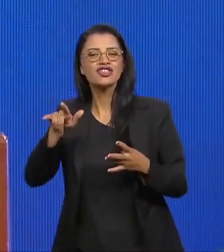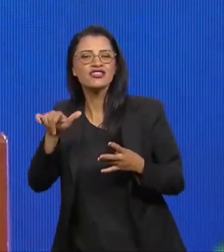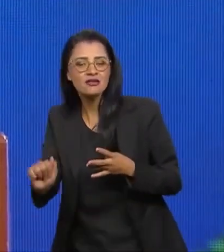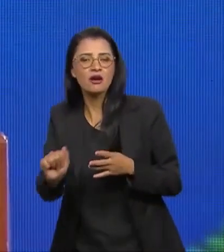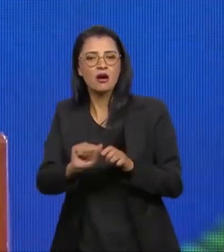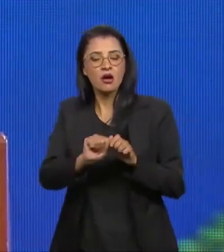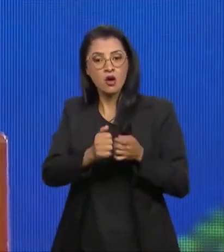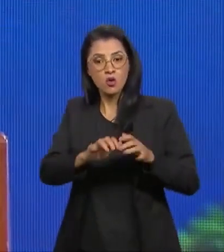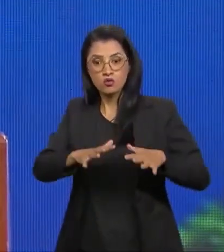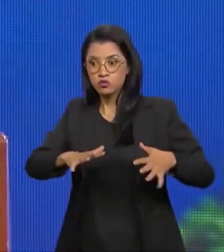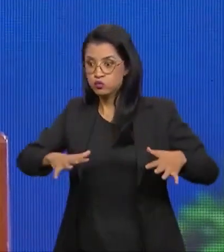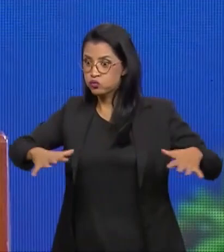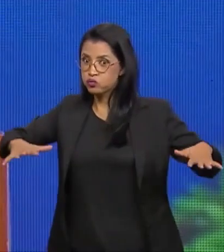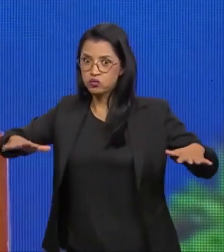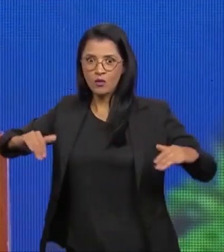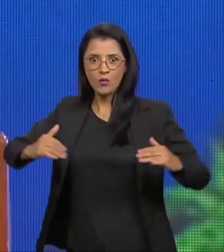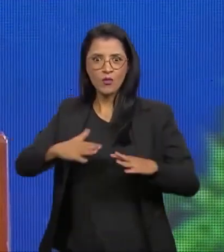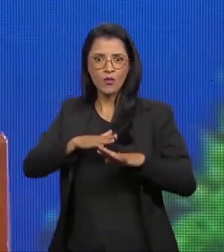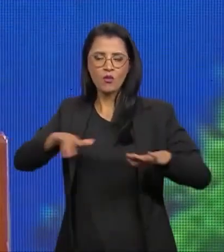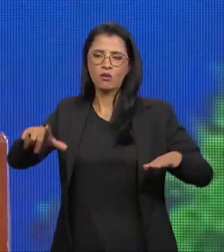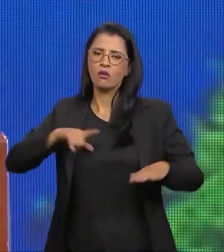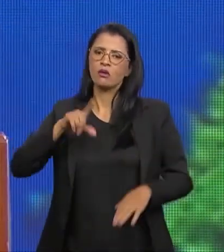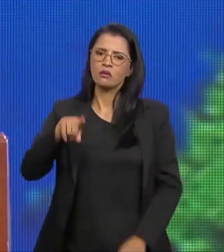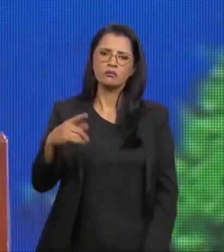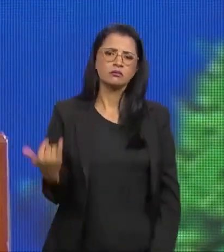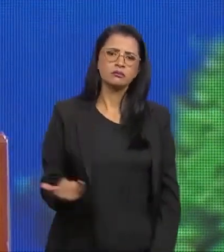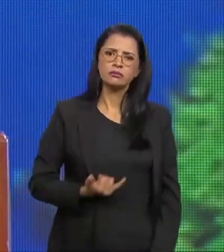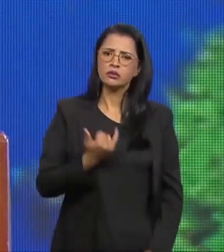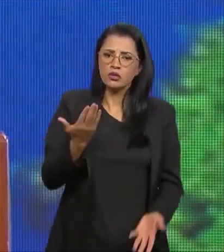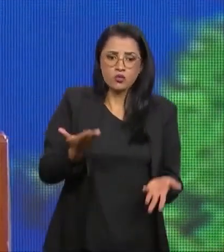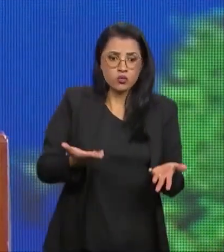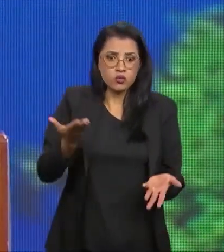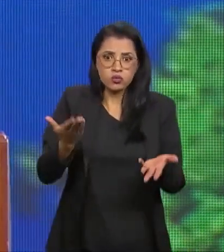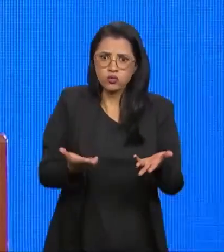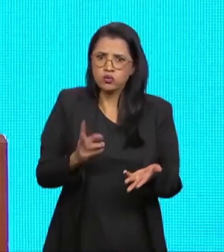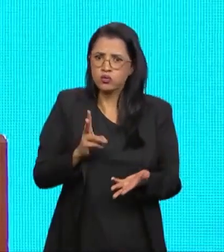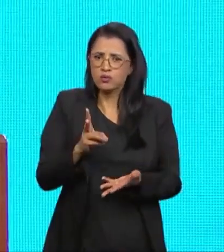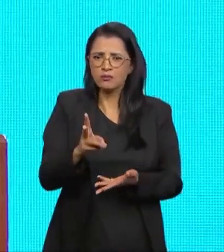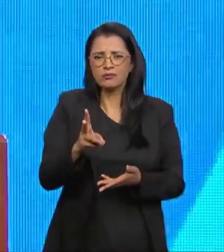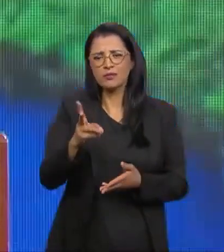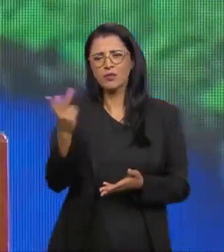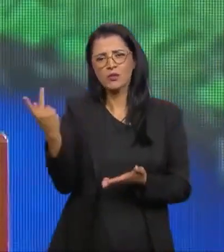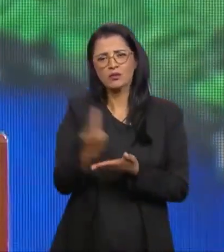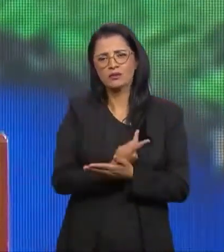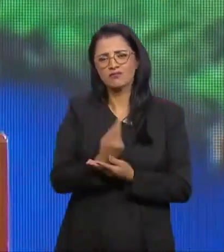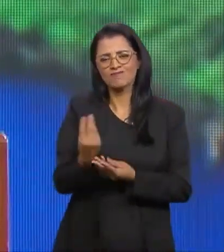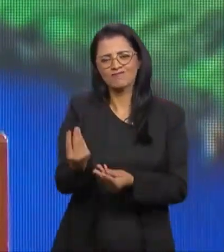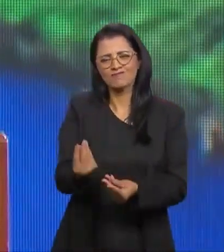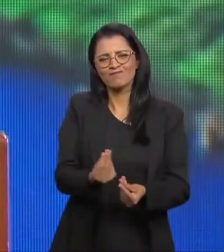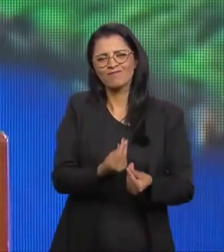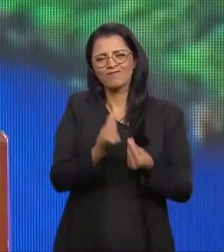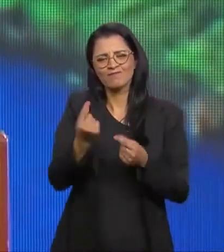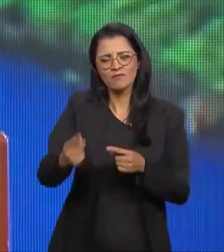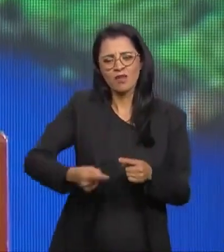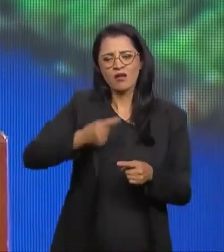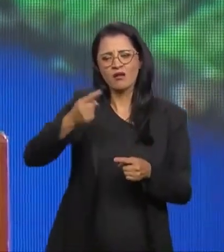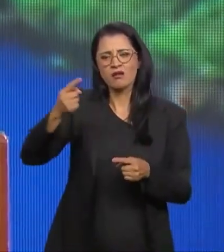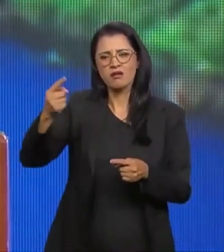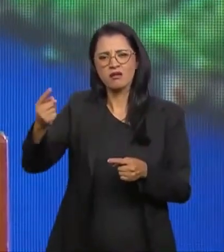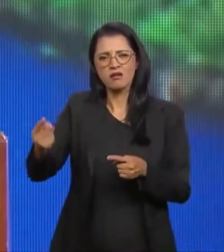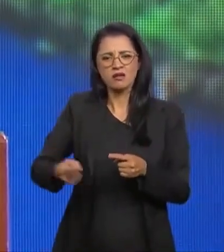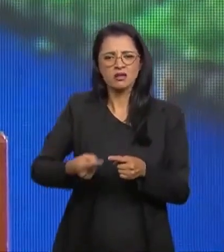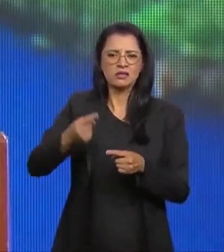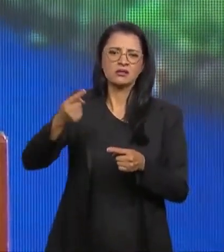atlântico, são fundamentais no equilíbrio cada vez mais frágil dos ciclos regulares